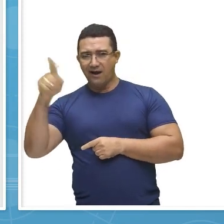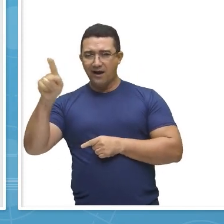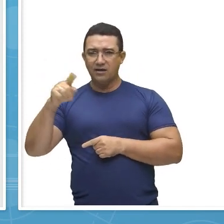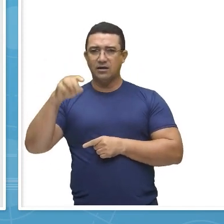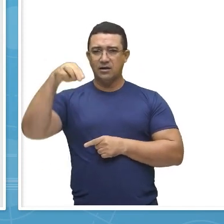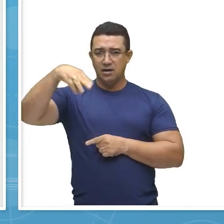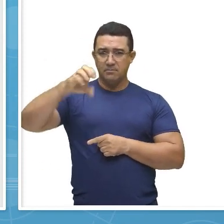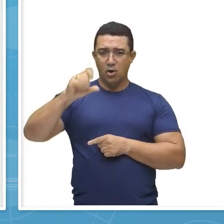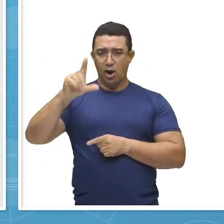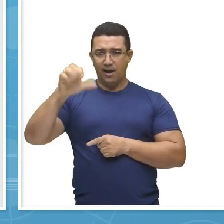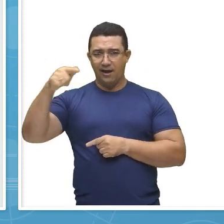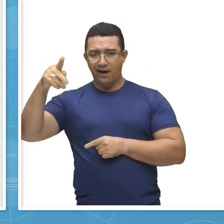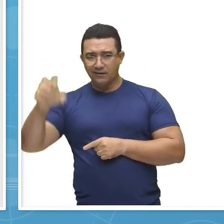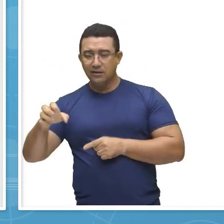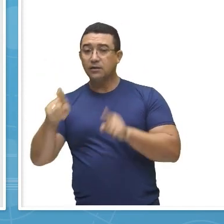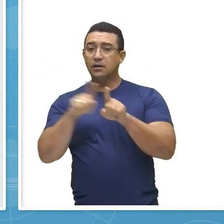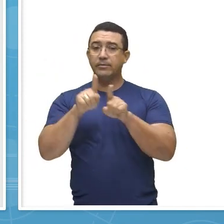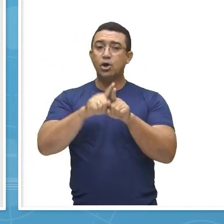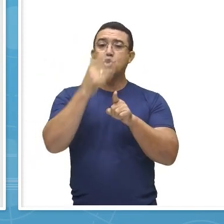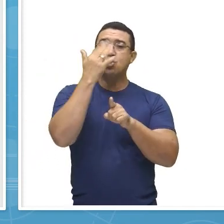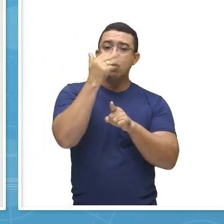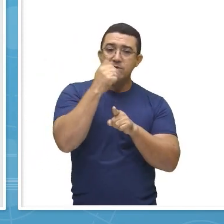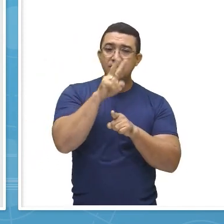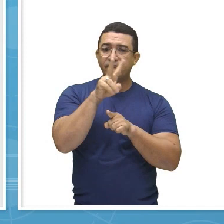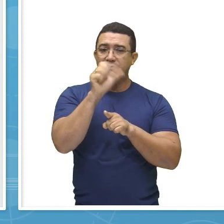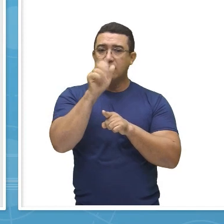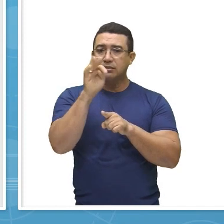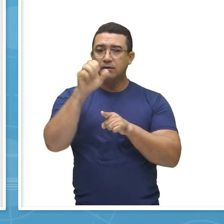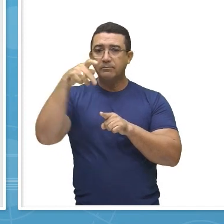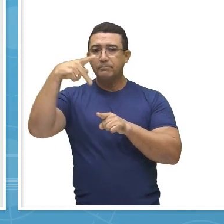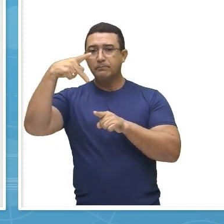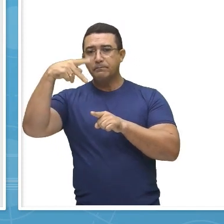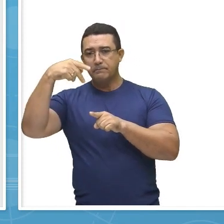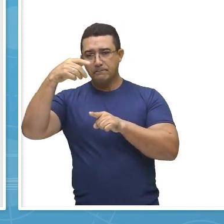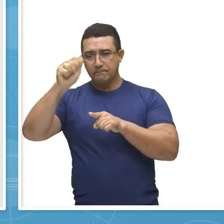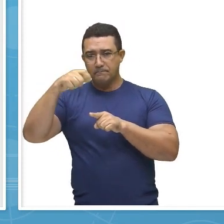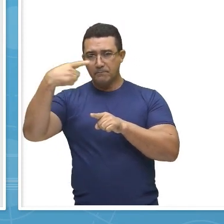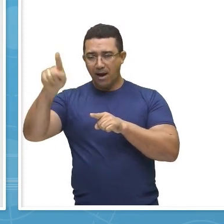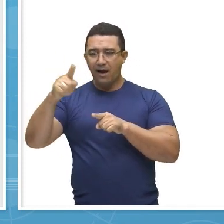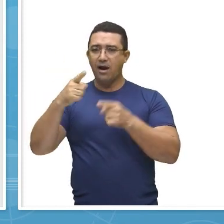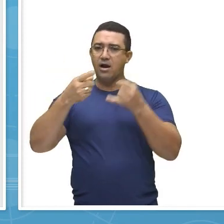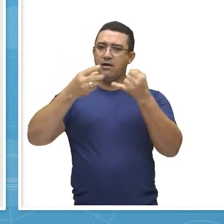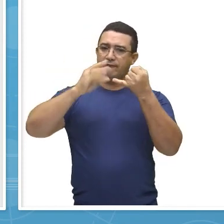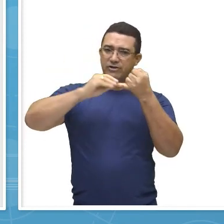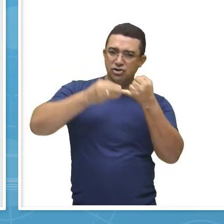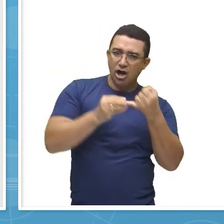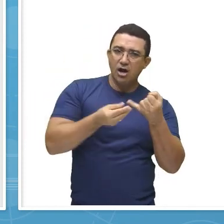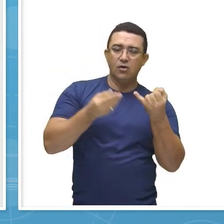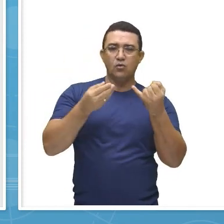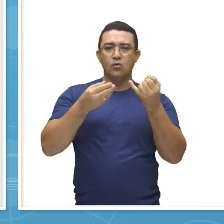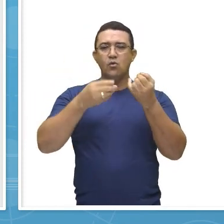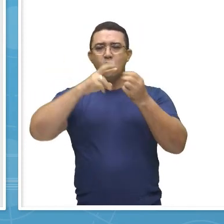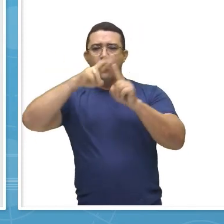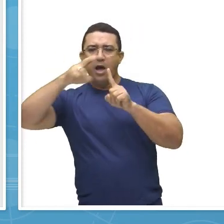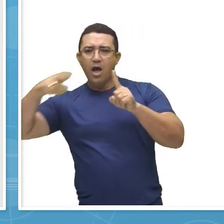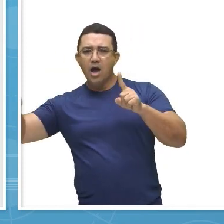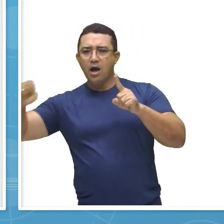o vatapá, a feijoada e na religião, o candomblé, que são